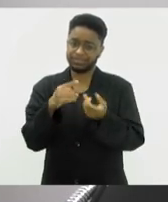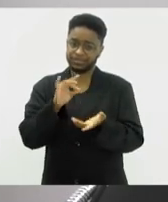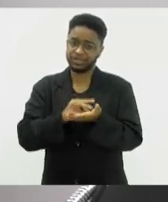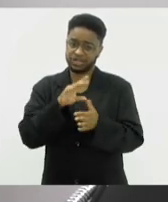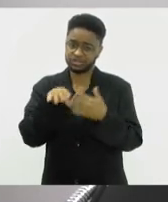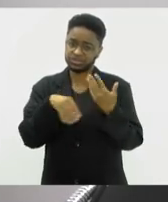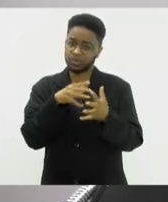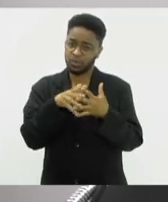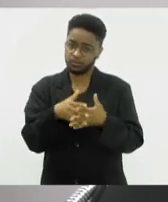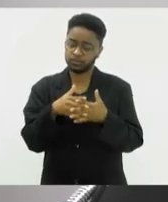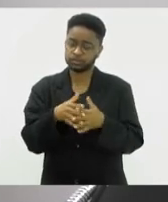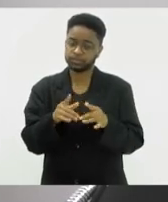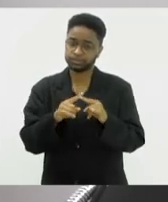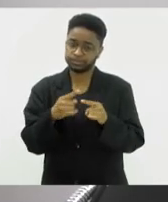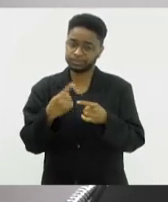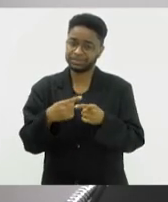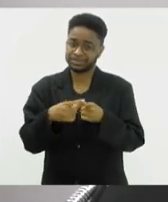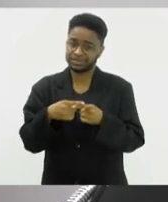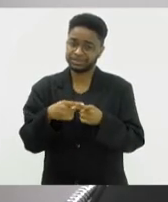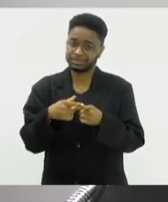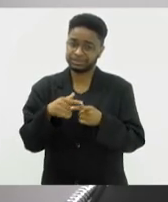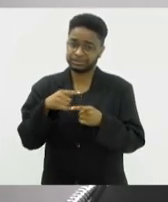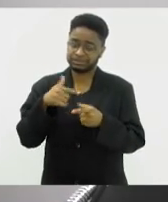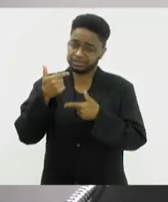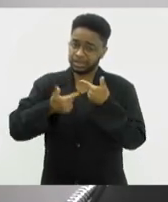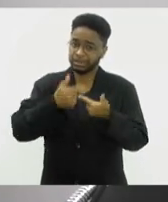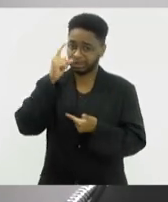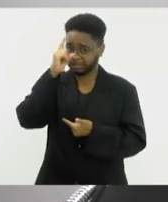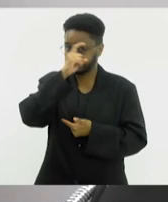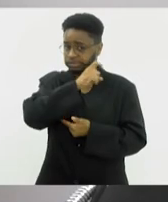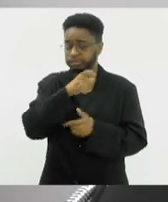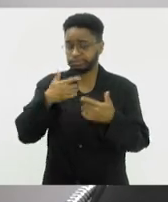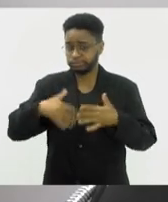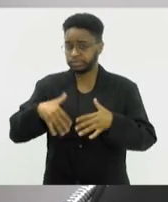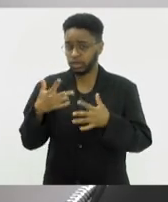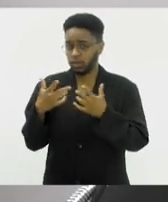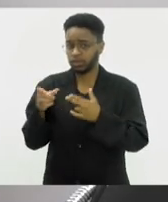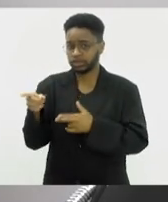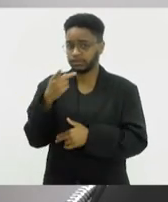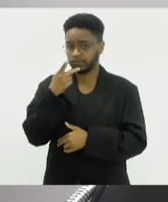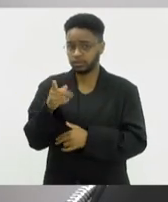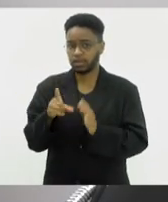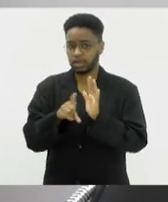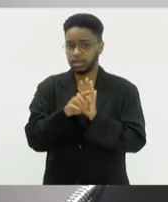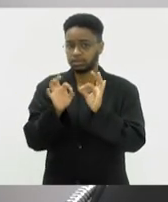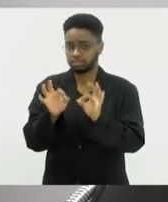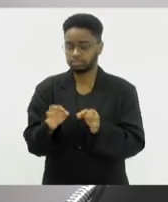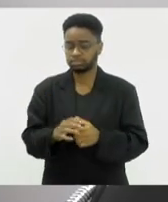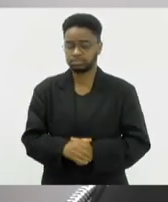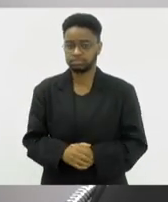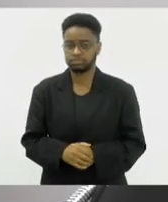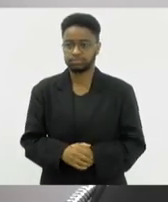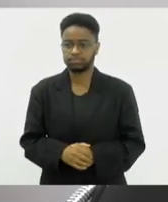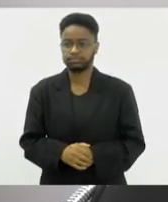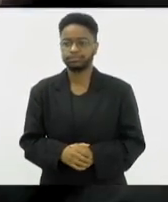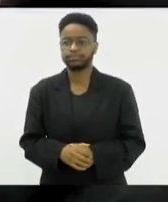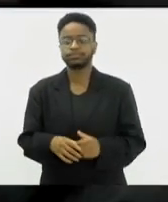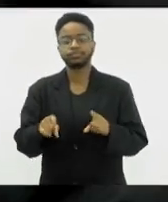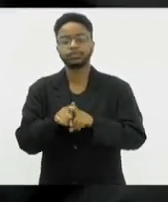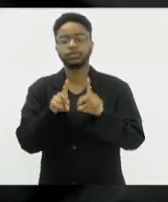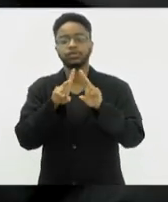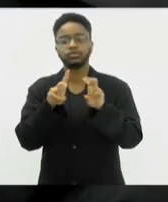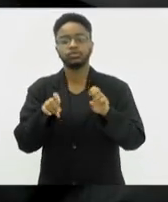muito grande, então estou trabalhando na revisão exatamente dessa lei que o Vossa Excelência citou, e é corretíssimo. Mas deixa eu só... Em relação à